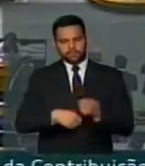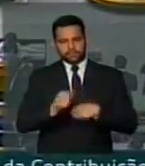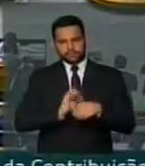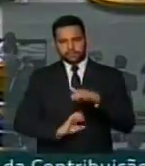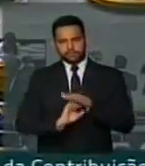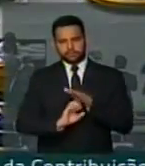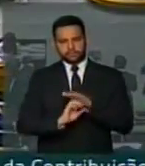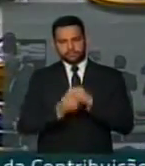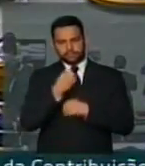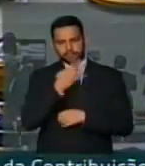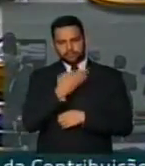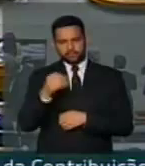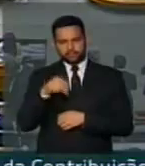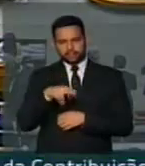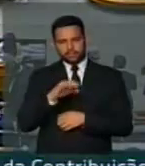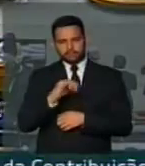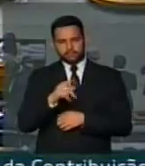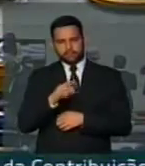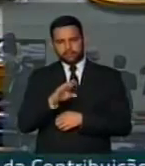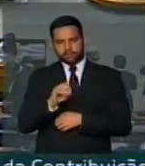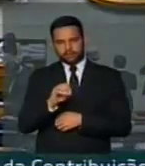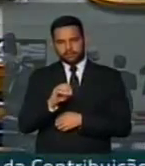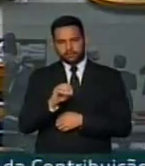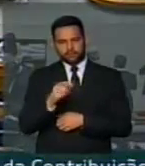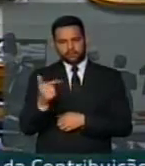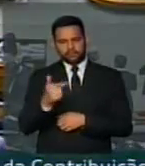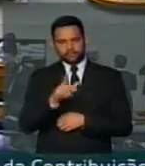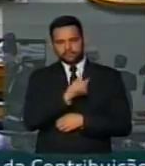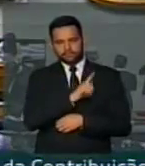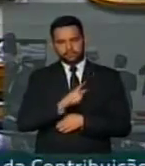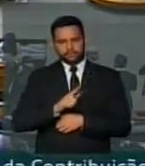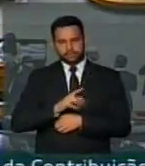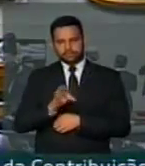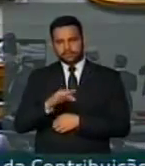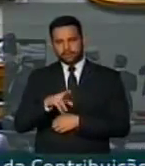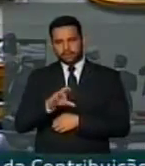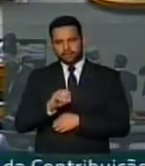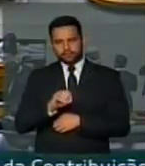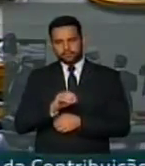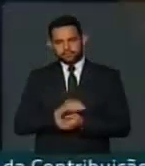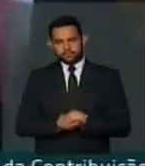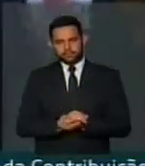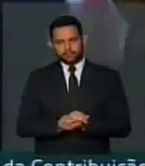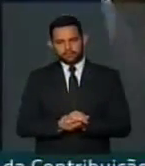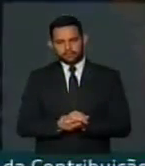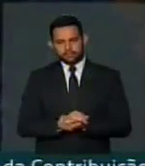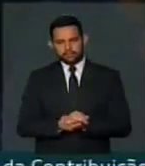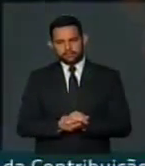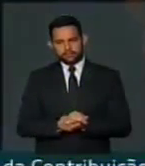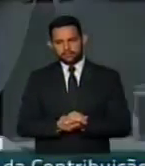muito bem-vindo aqui o deputado Márcio Paulin. E também ao vice-prefeito de Castro, Marcos Bortolini. Sejam bem-vindos a essa casa.